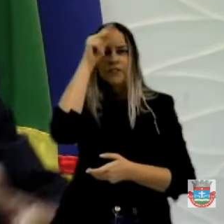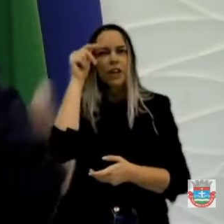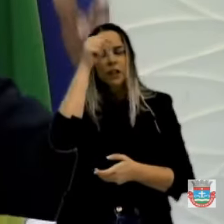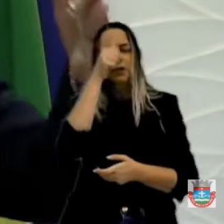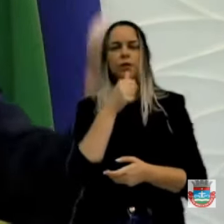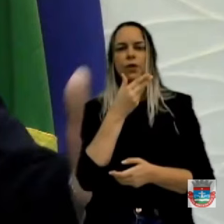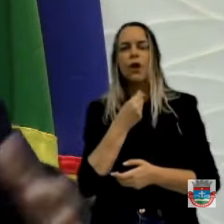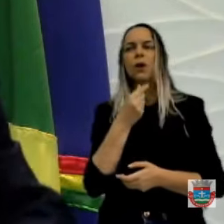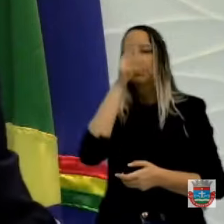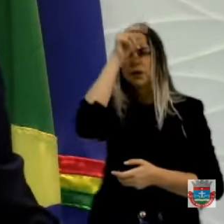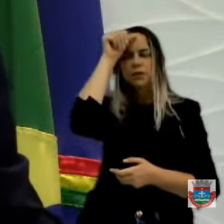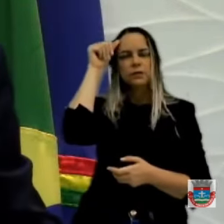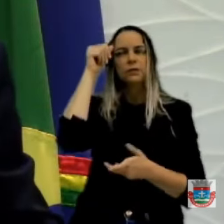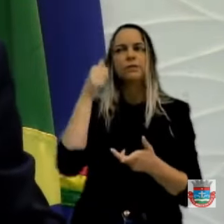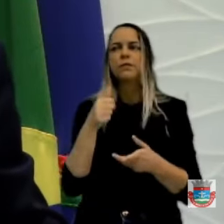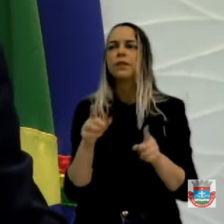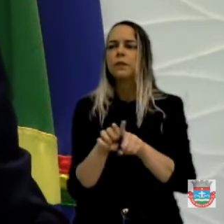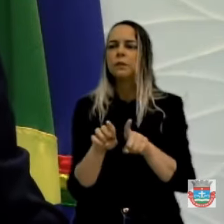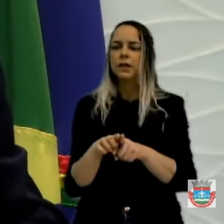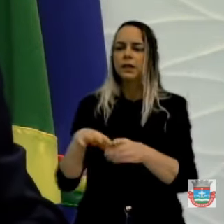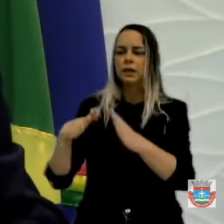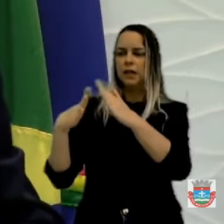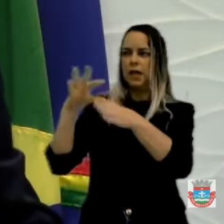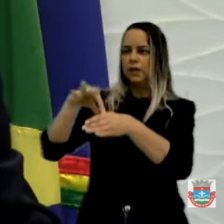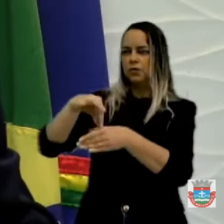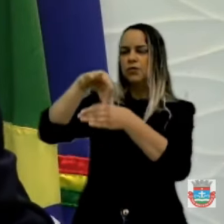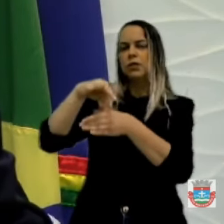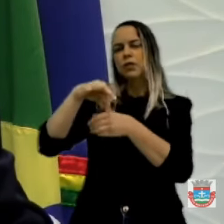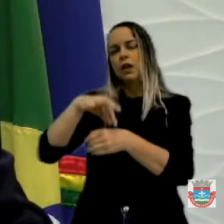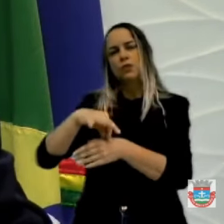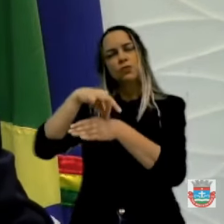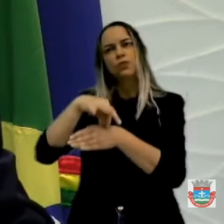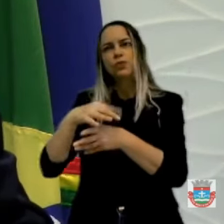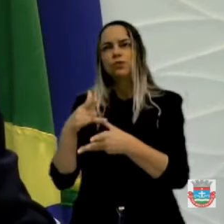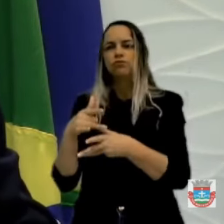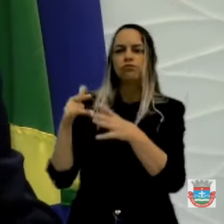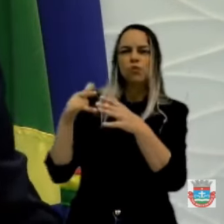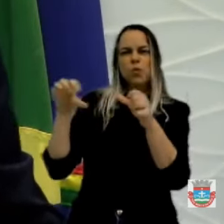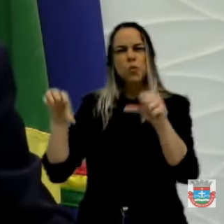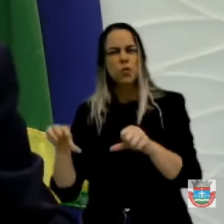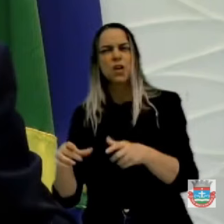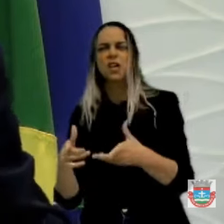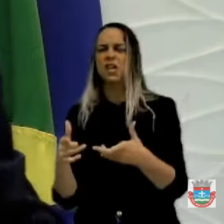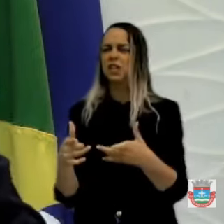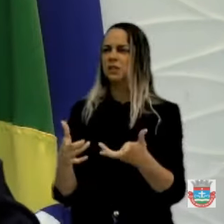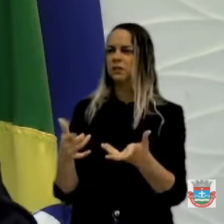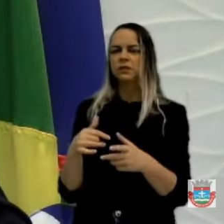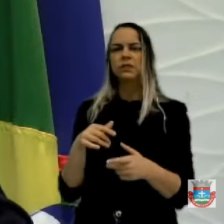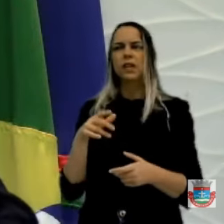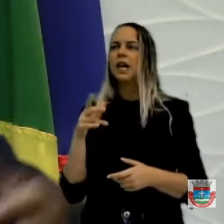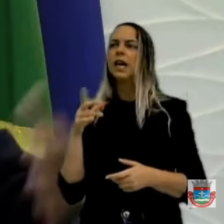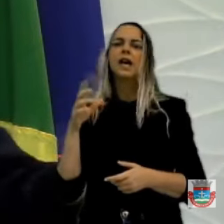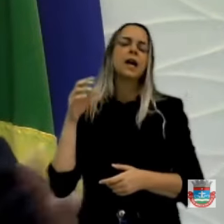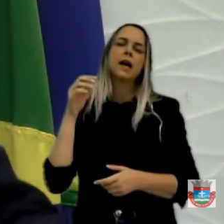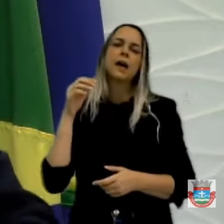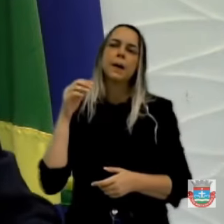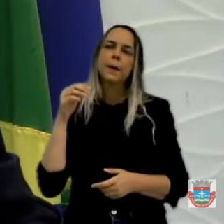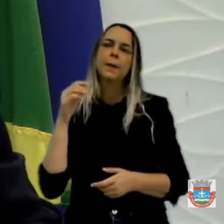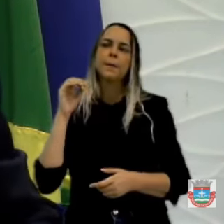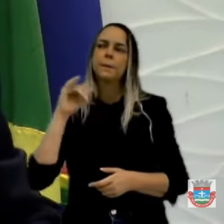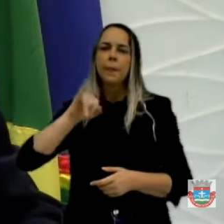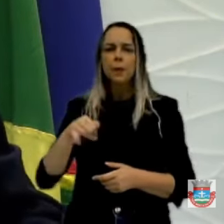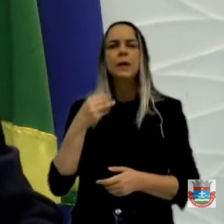público também todo destiorado, que na gestão passada, o vereador João Medeiro, por várias vezes, fez